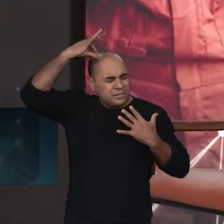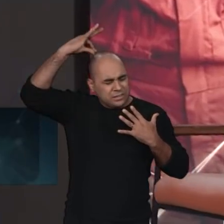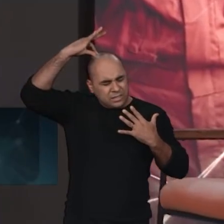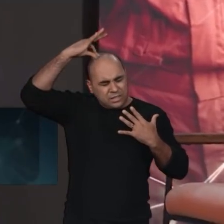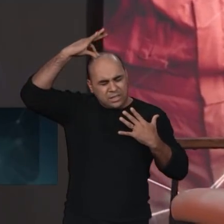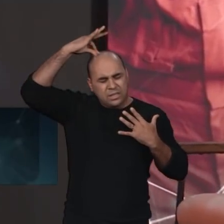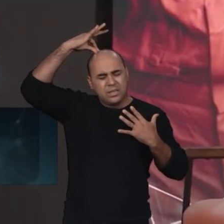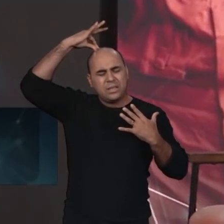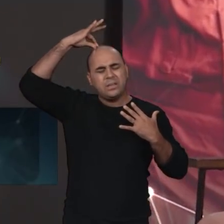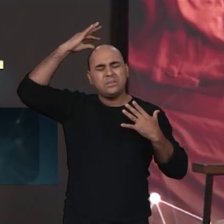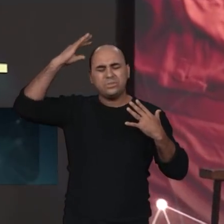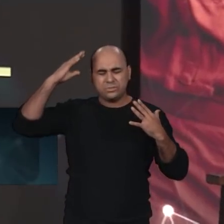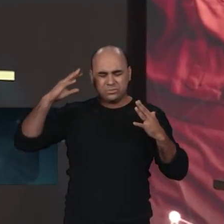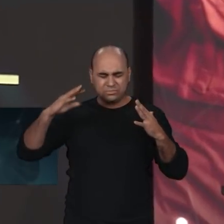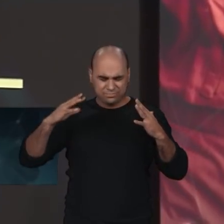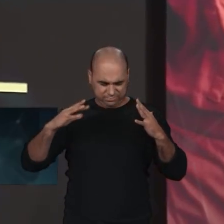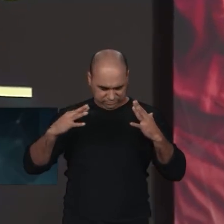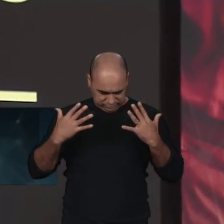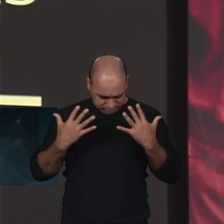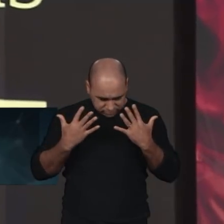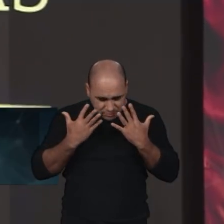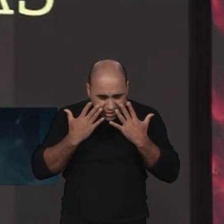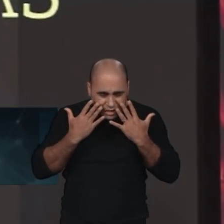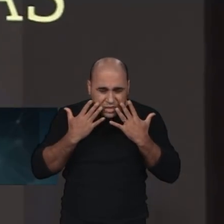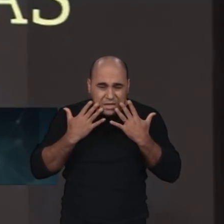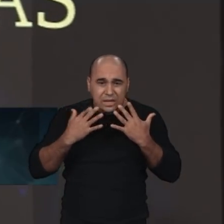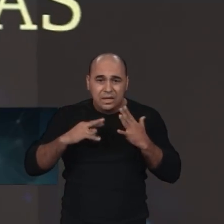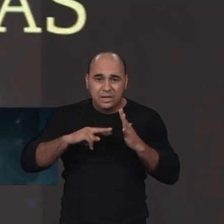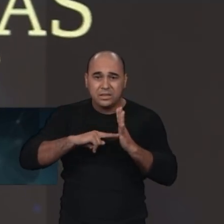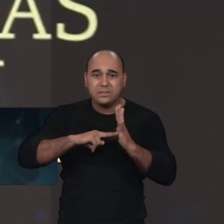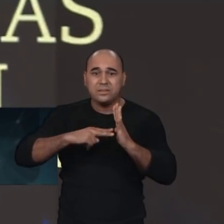que chorar também é